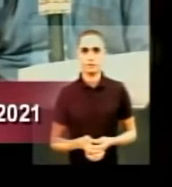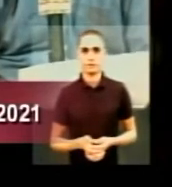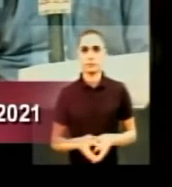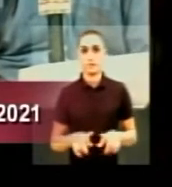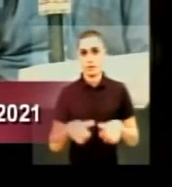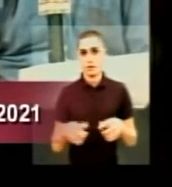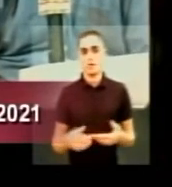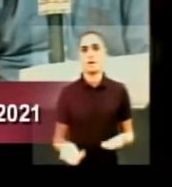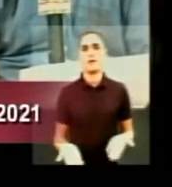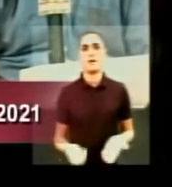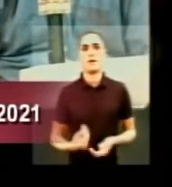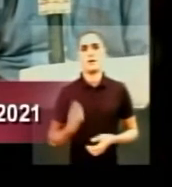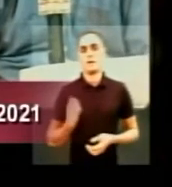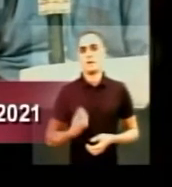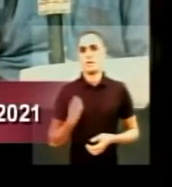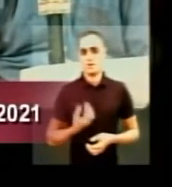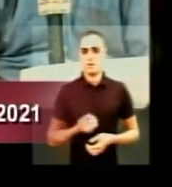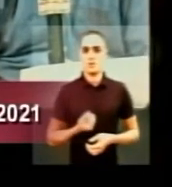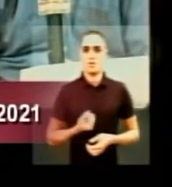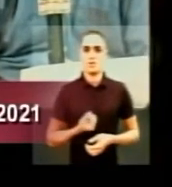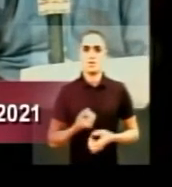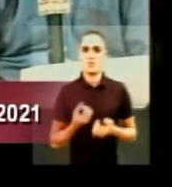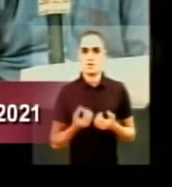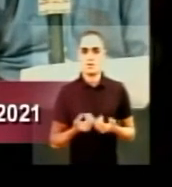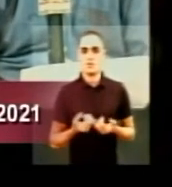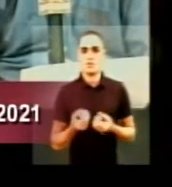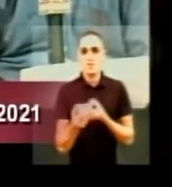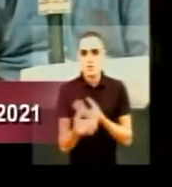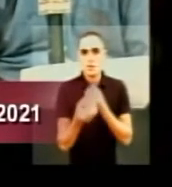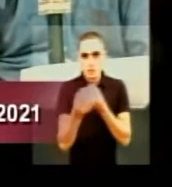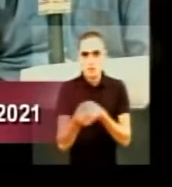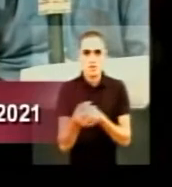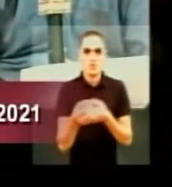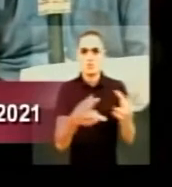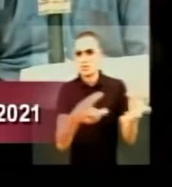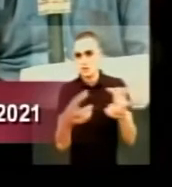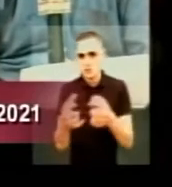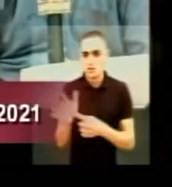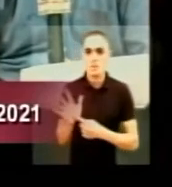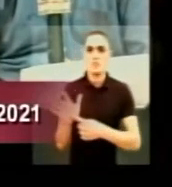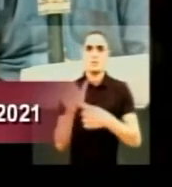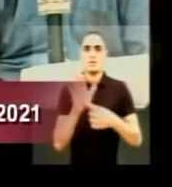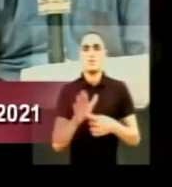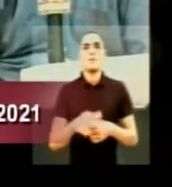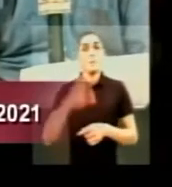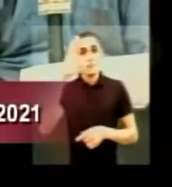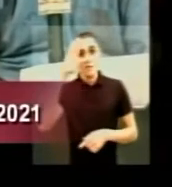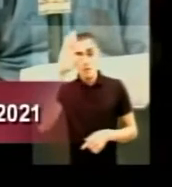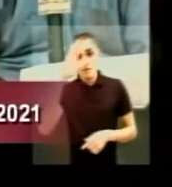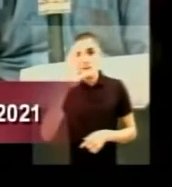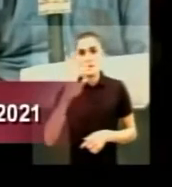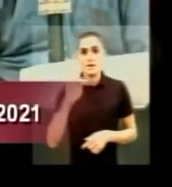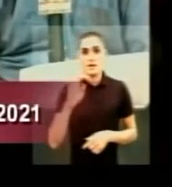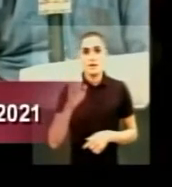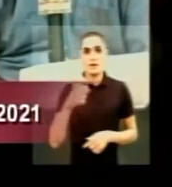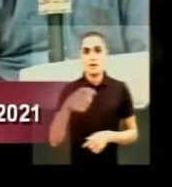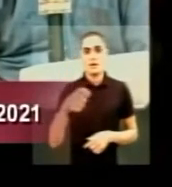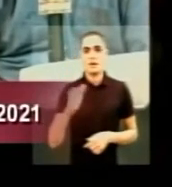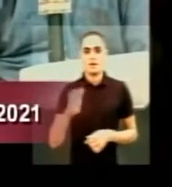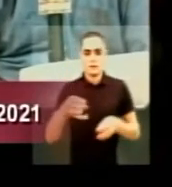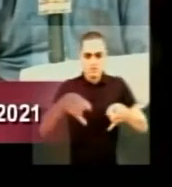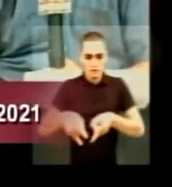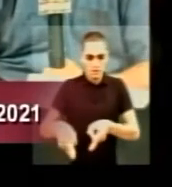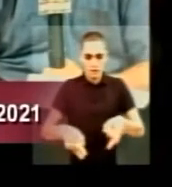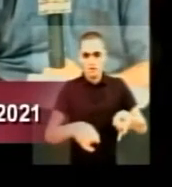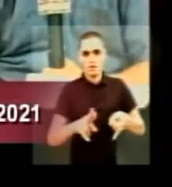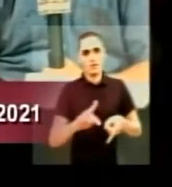Então, diante desses dados que nós vimos, principalmente da taxa de ocupação de UTI, que já passa